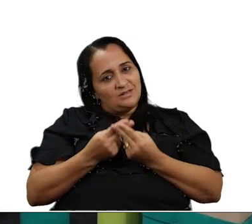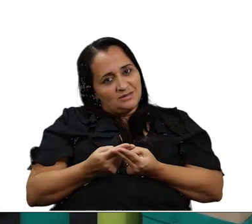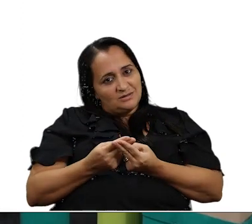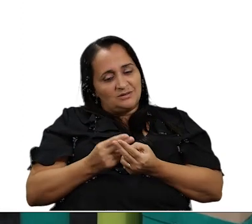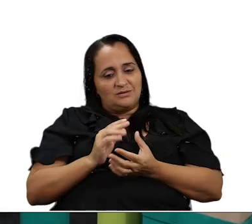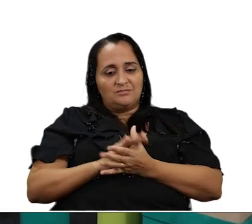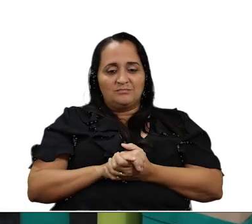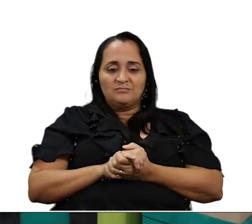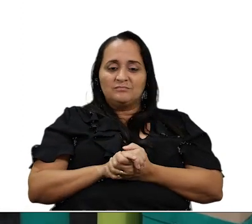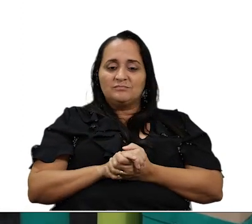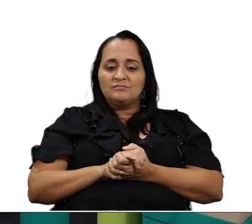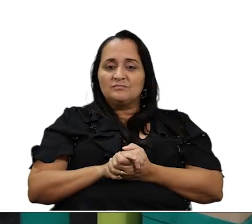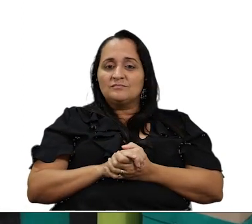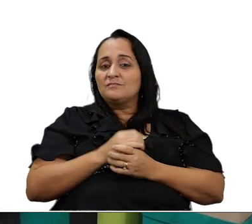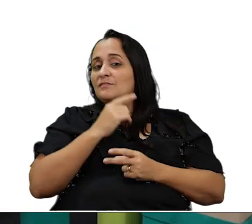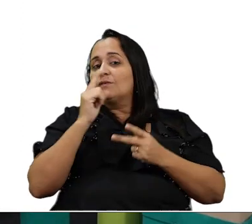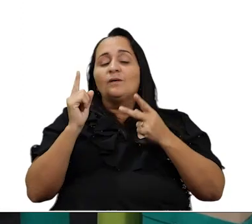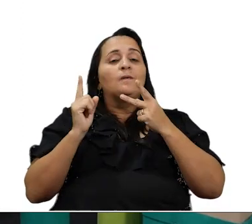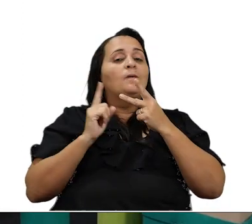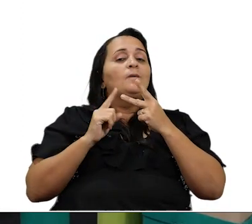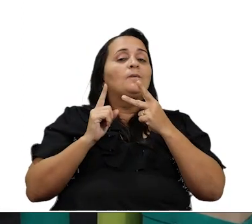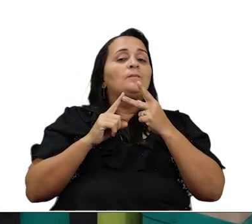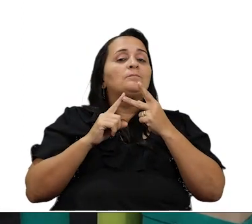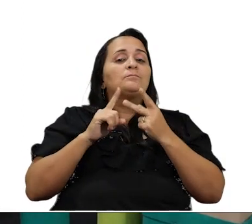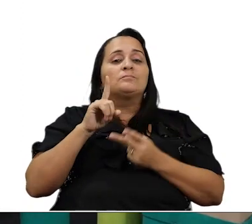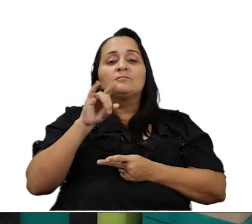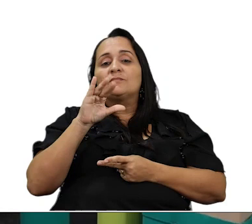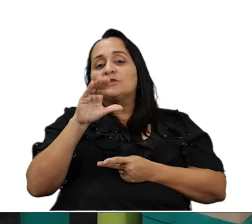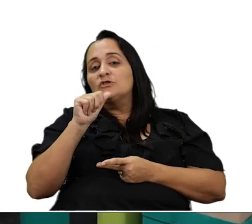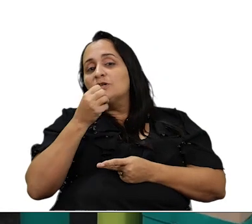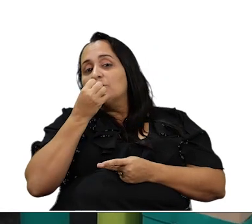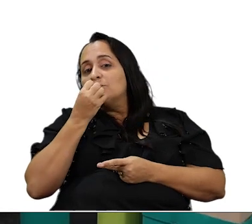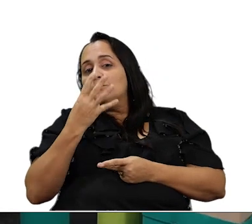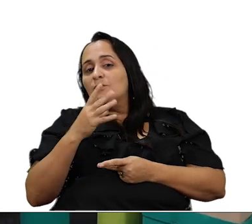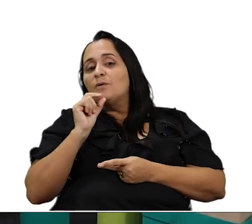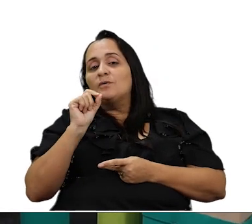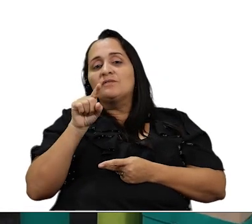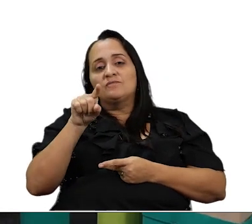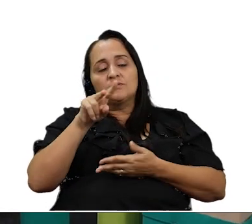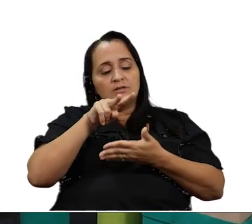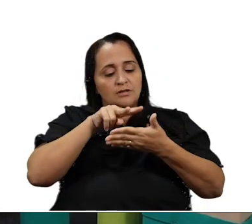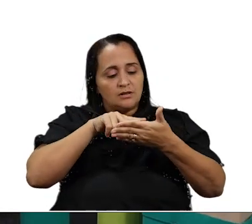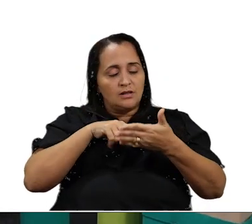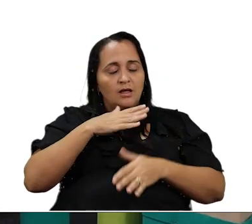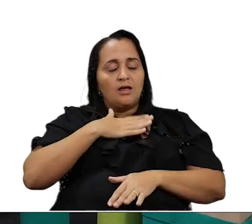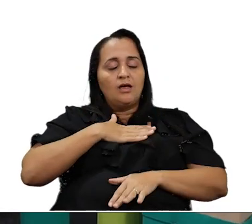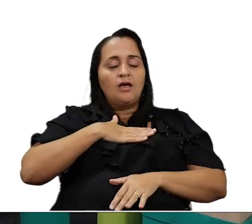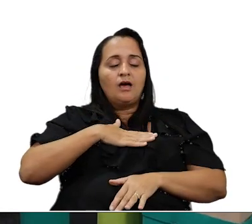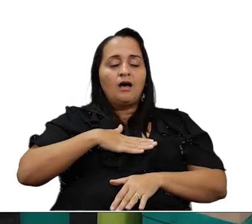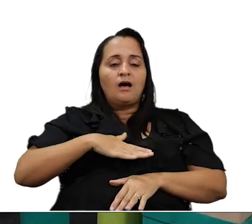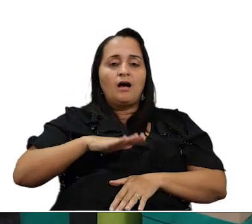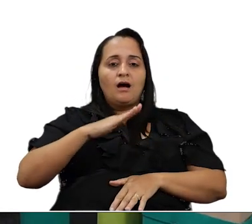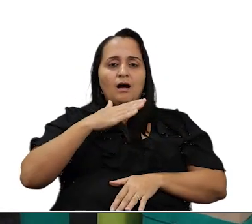é você ser um leitor calmo. Por quê? Porque um bom leitor não